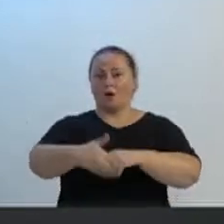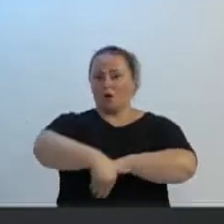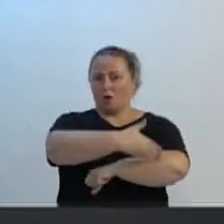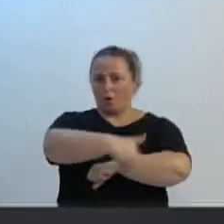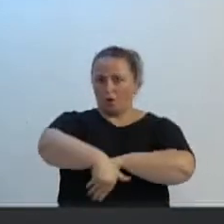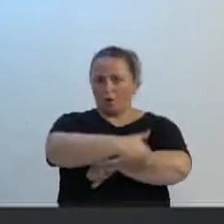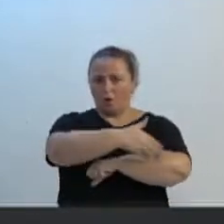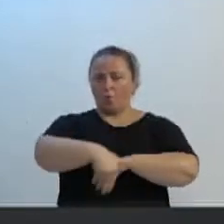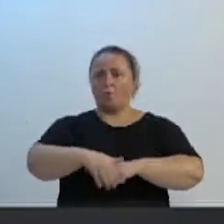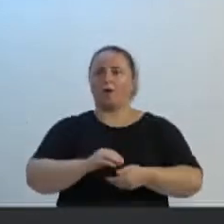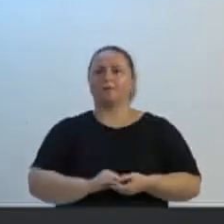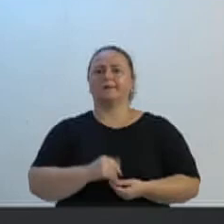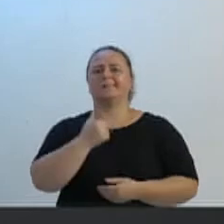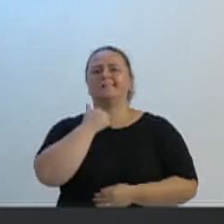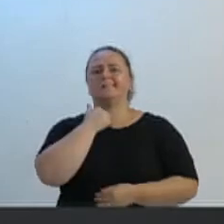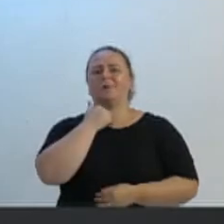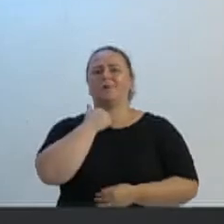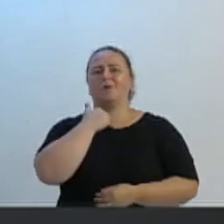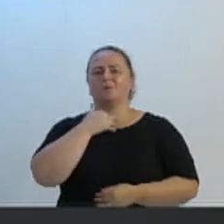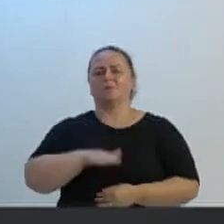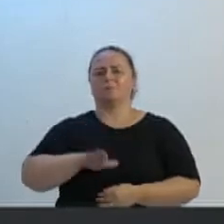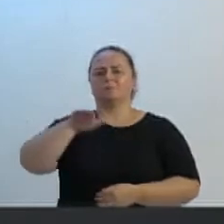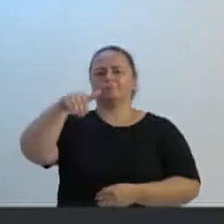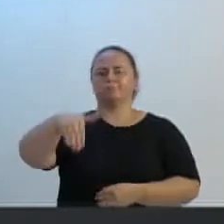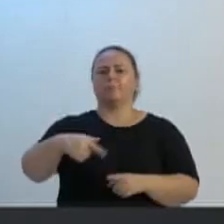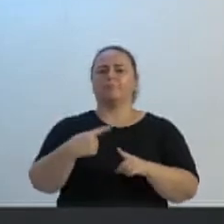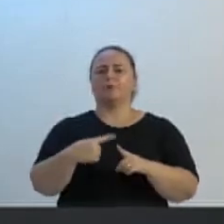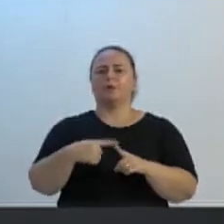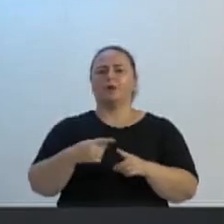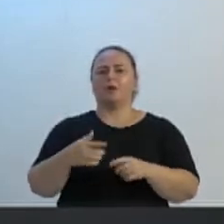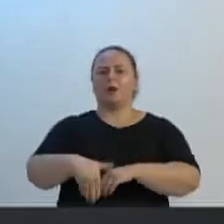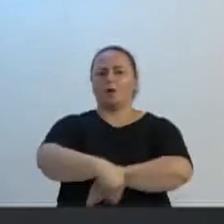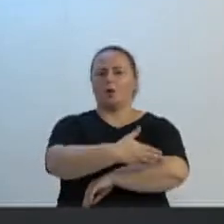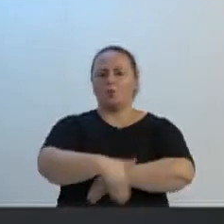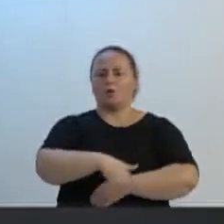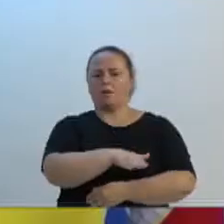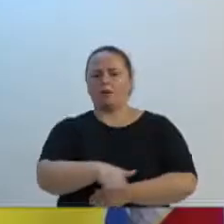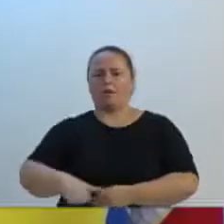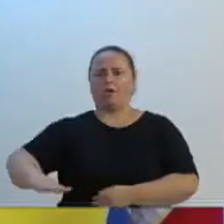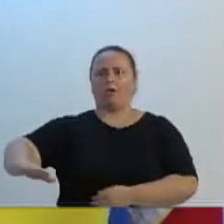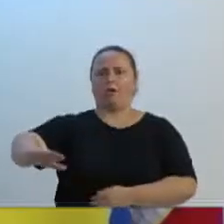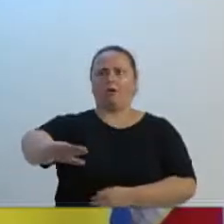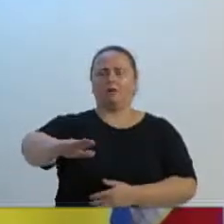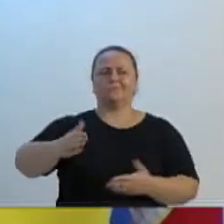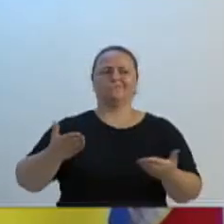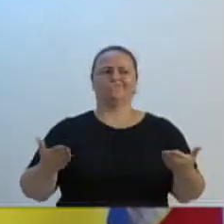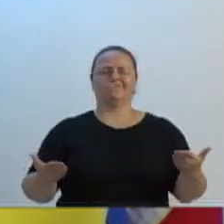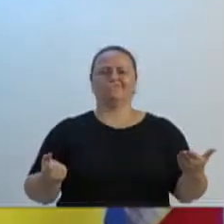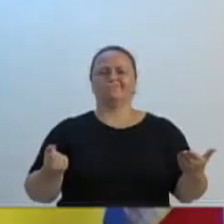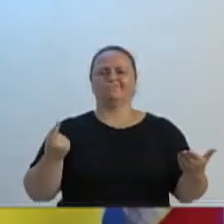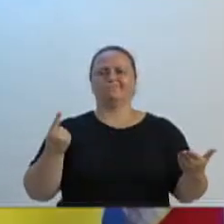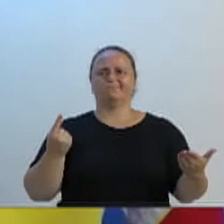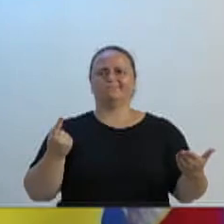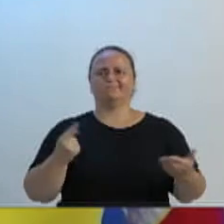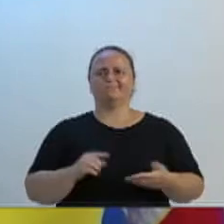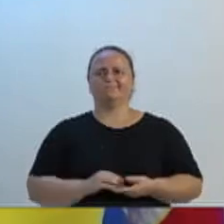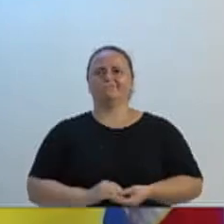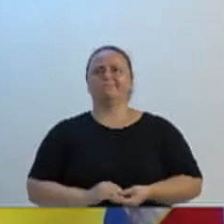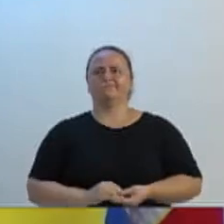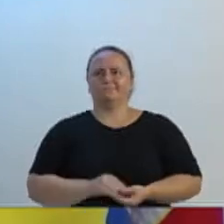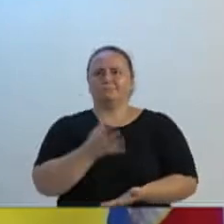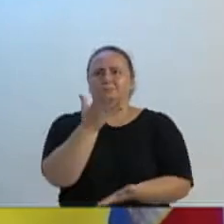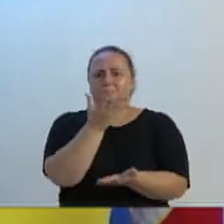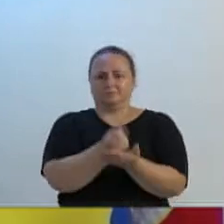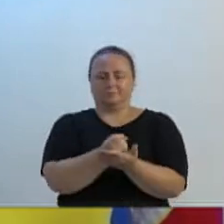faixa elevada poderá ser colocado na era uma tivesse obrigado mas inclua